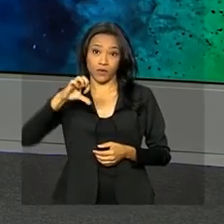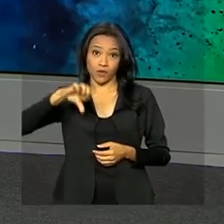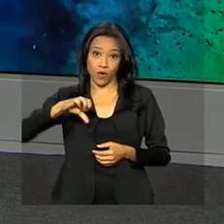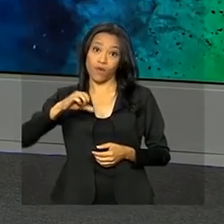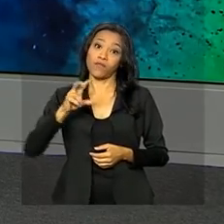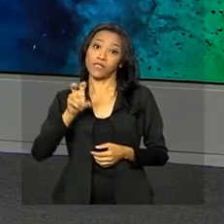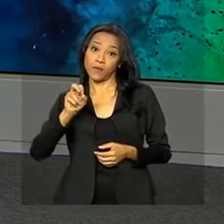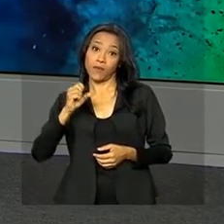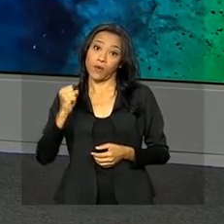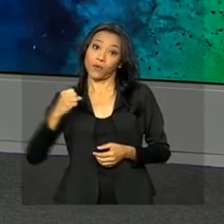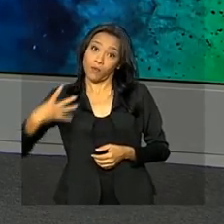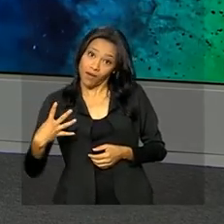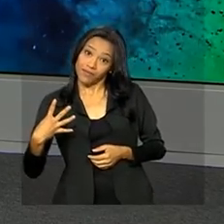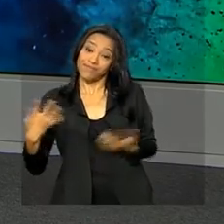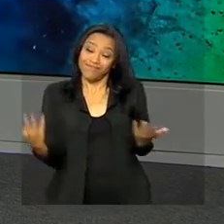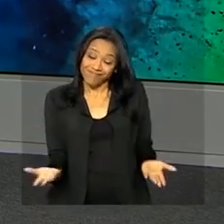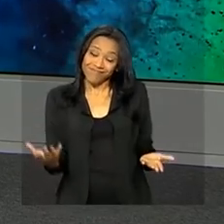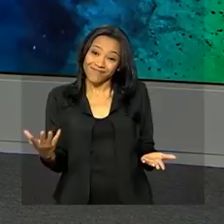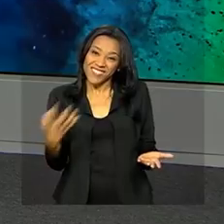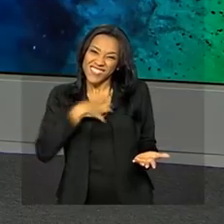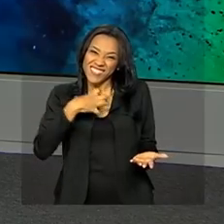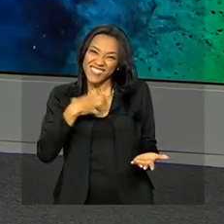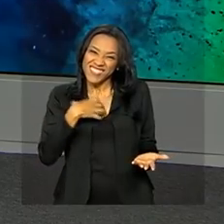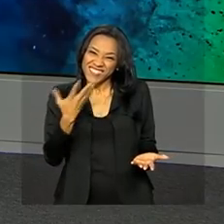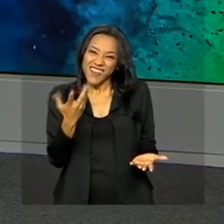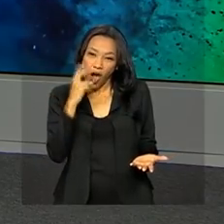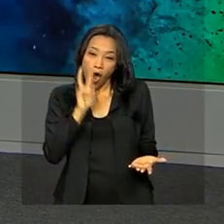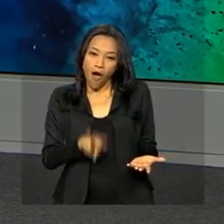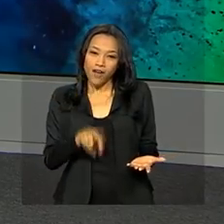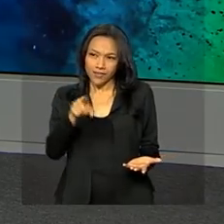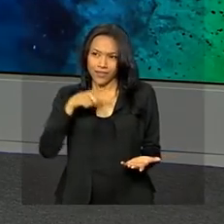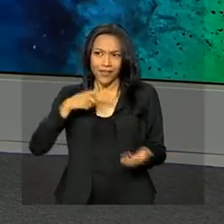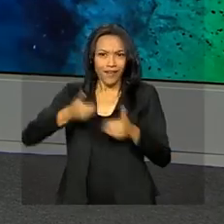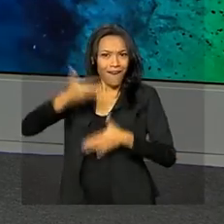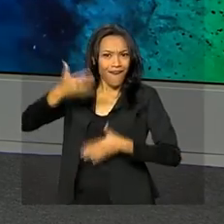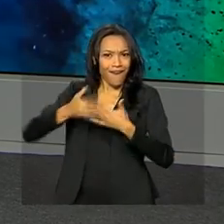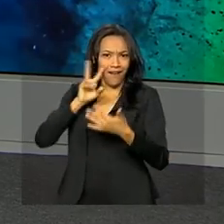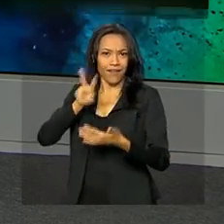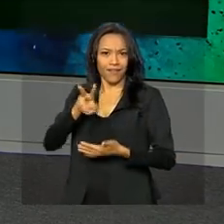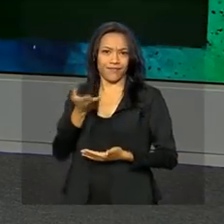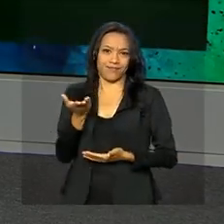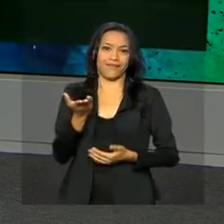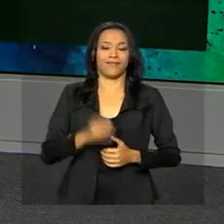61 99359-584. E para vocês darem, sentirem o gostinho, eu vou mostrar que a gente já tem participação, olha só.